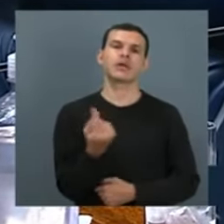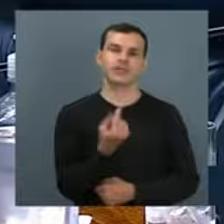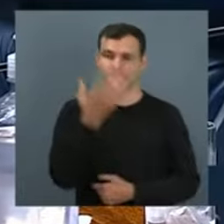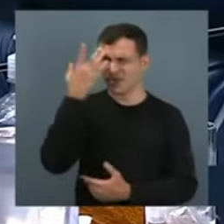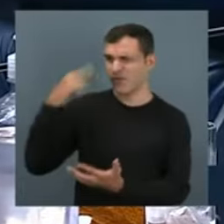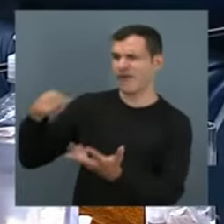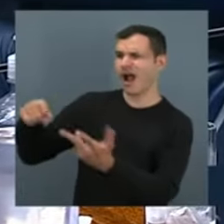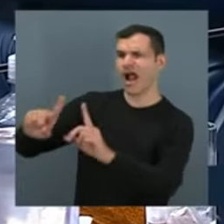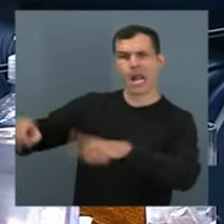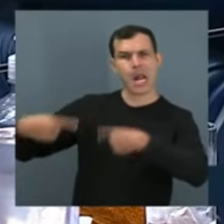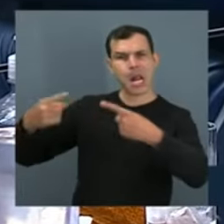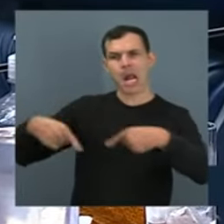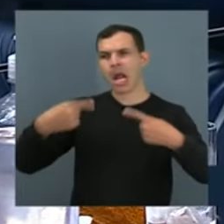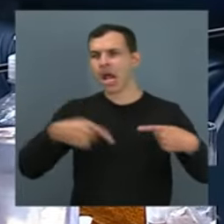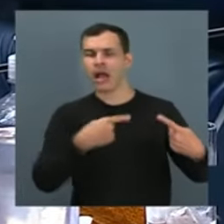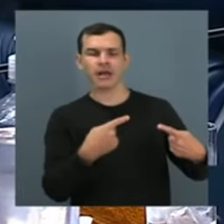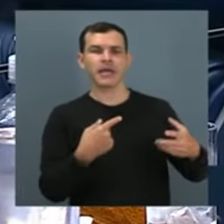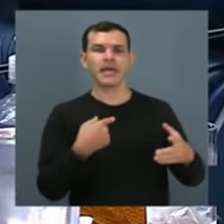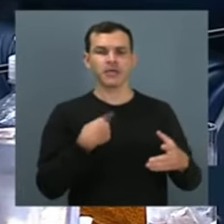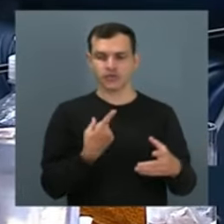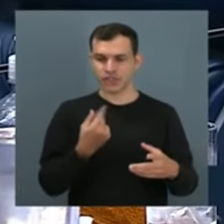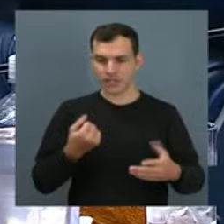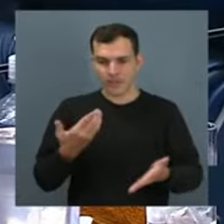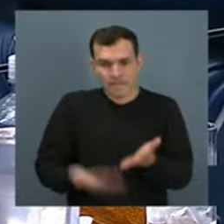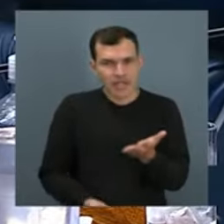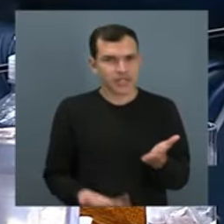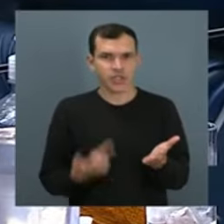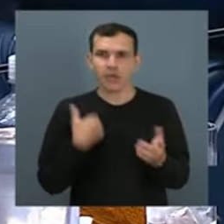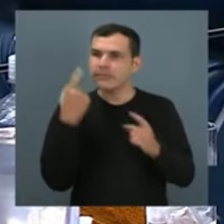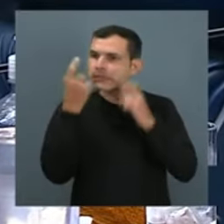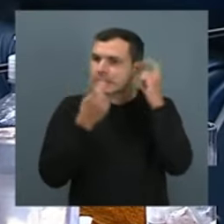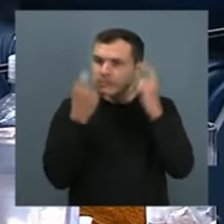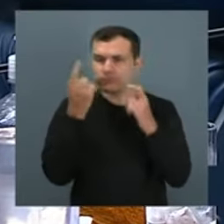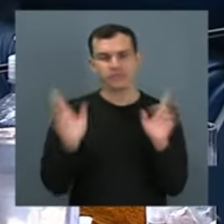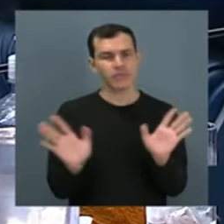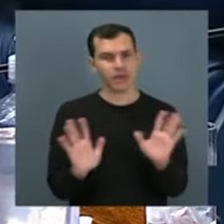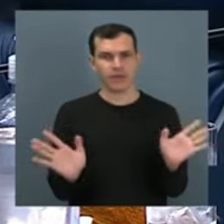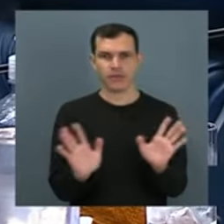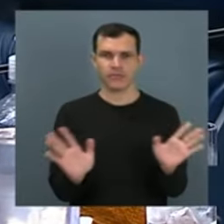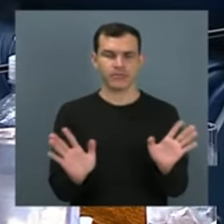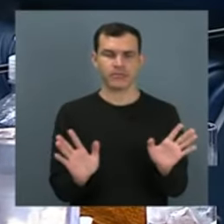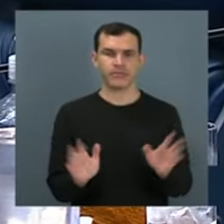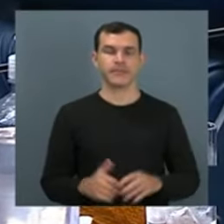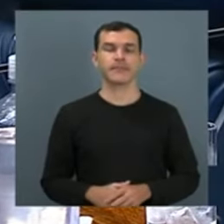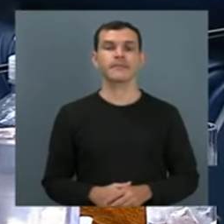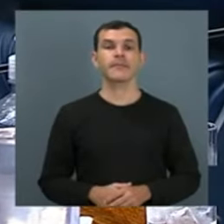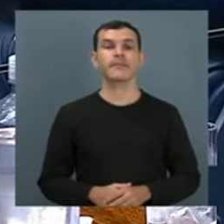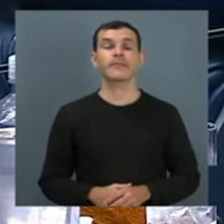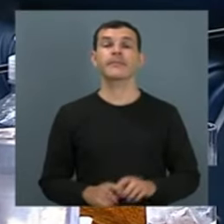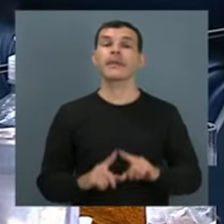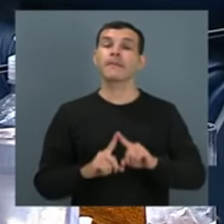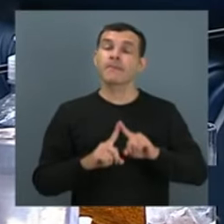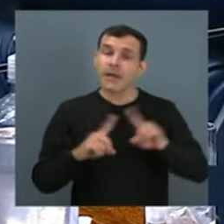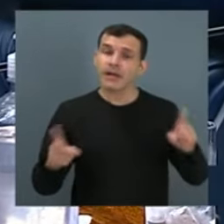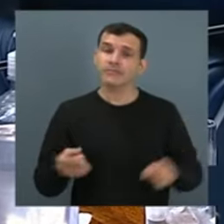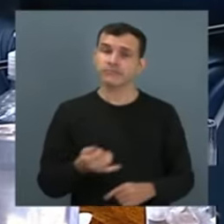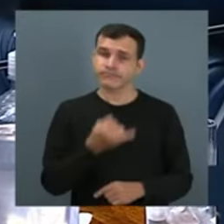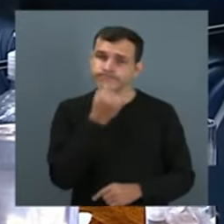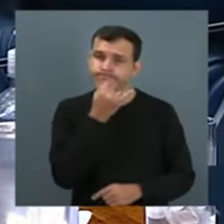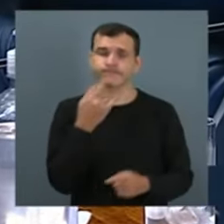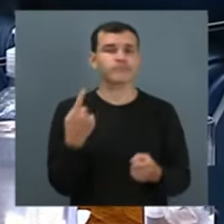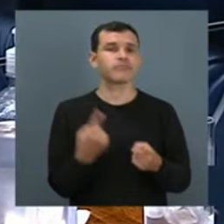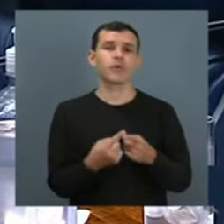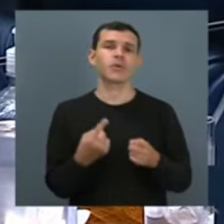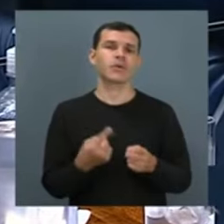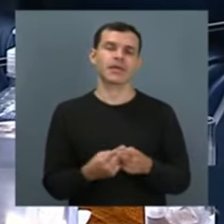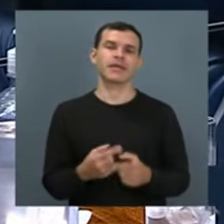estou preocupado com o que perdi financeiramente, isso é bobagem na vida. Agora, você fica triste porque você não conseguiu